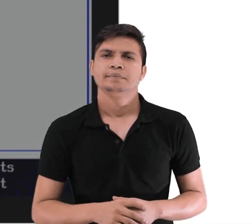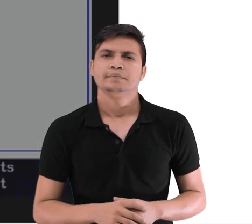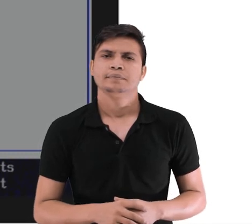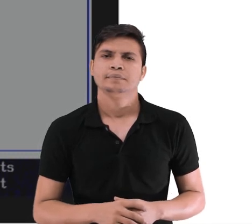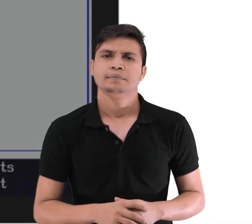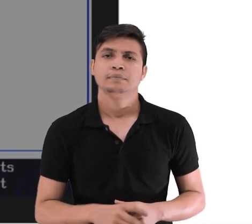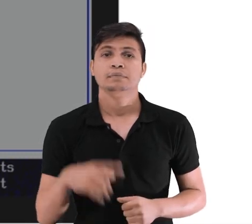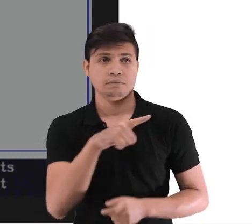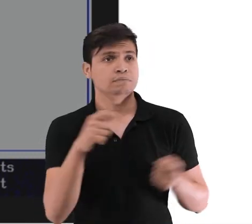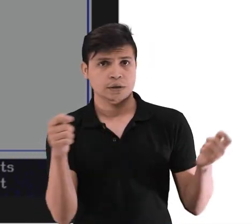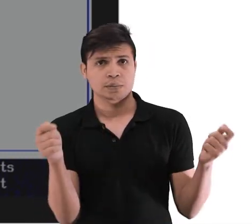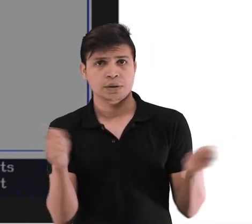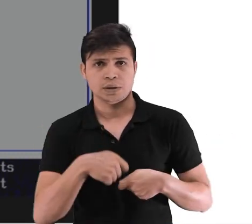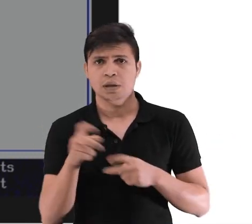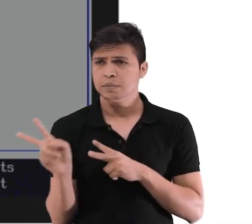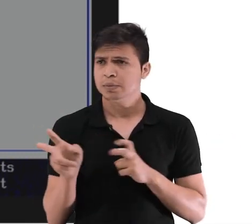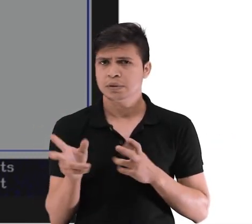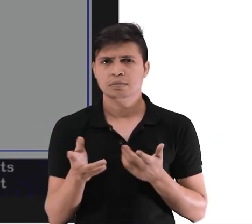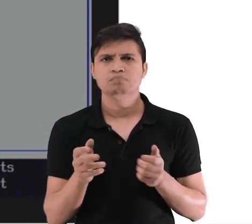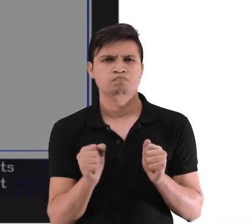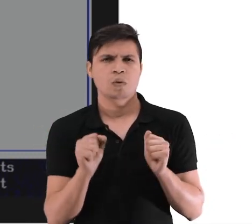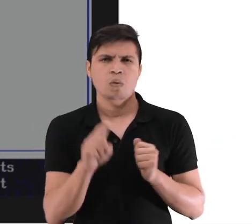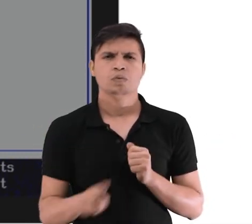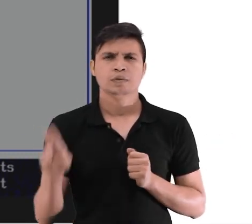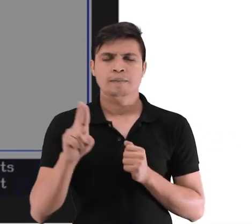Estão habilitados, como vocês estão vendo, internet,